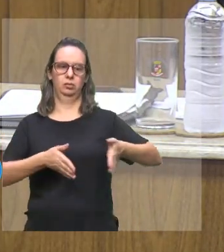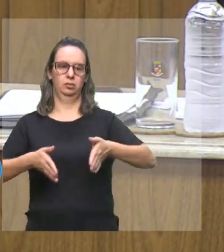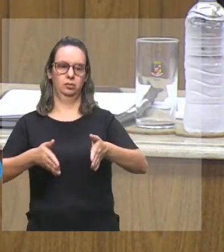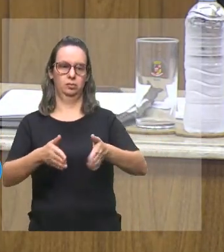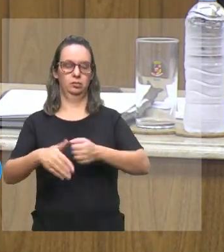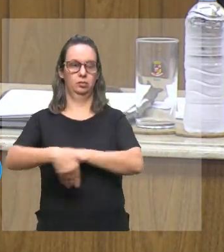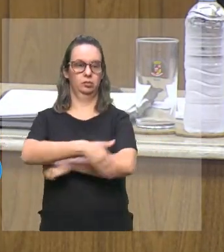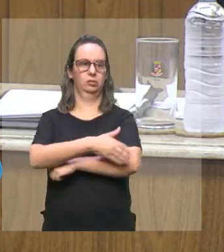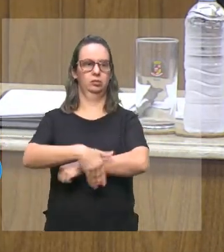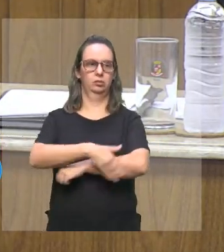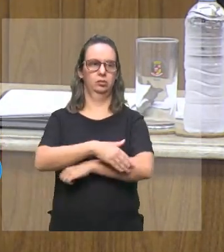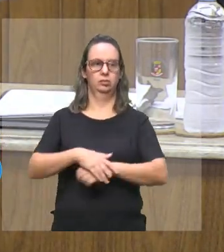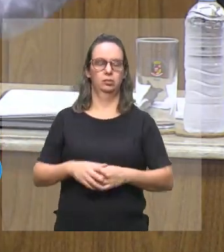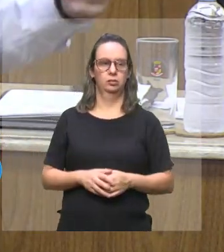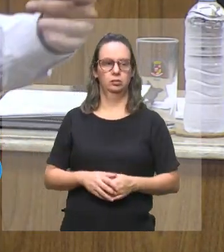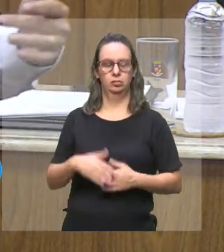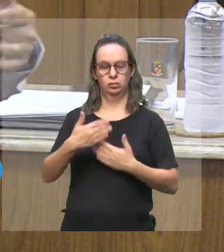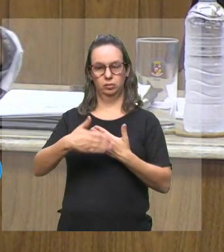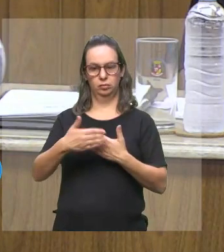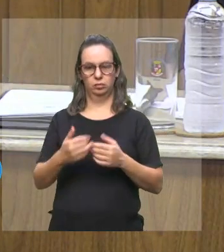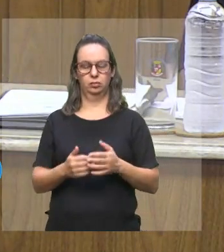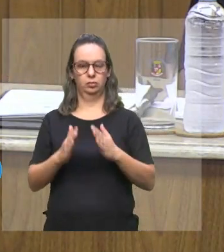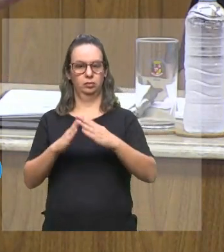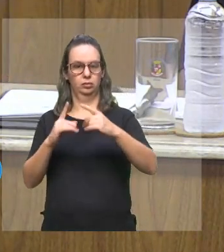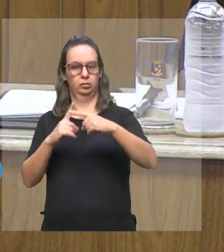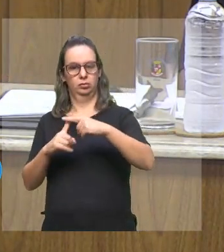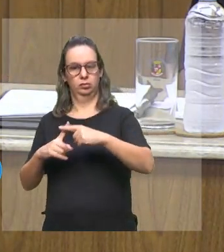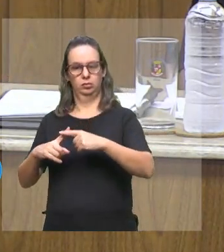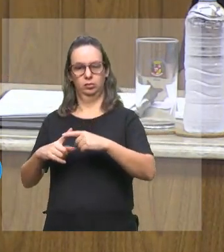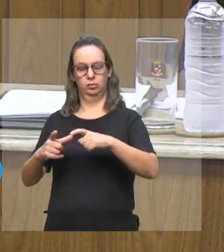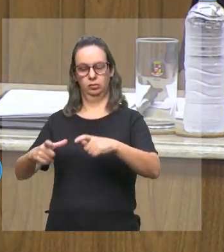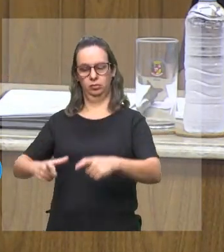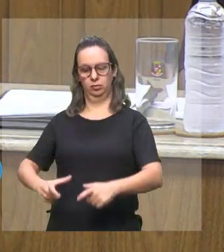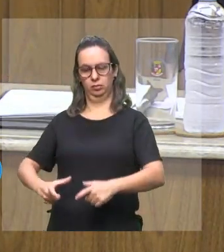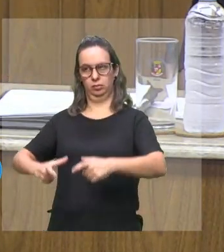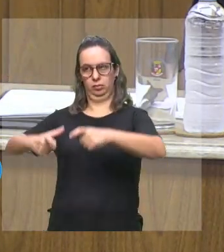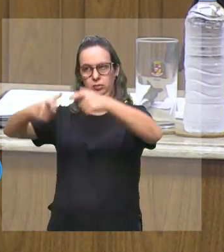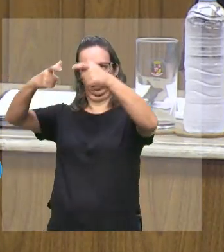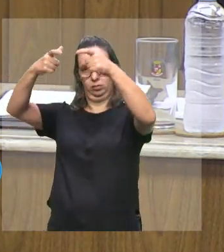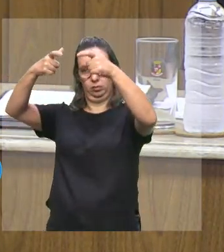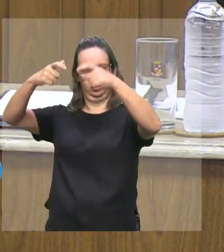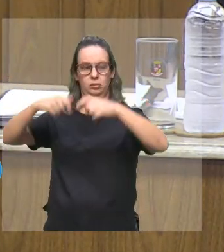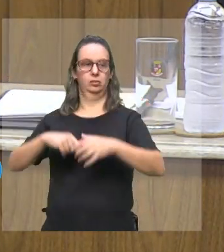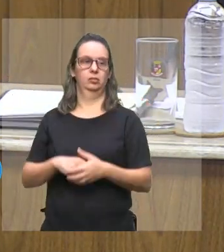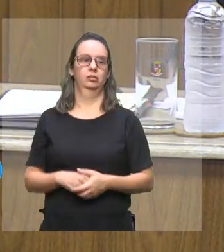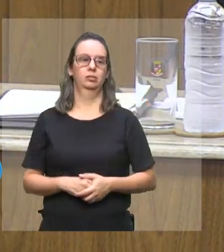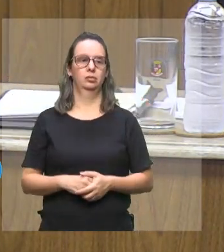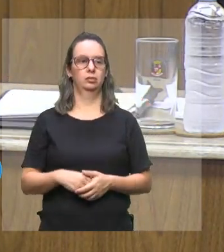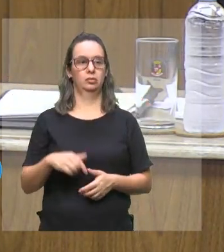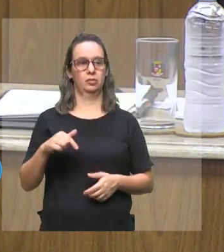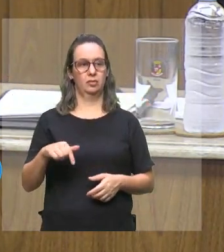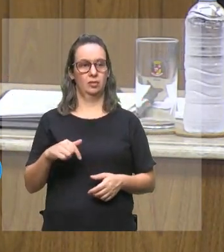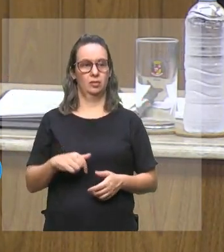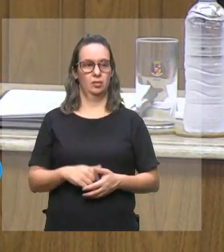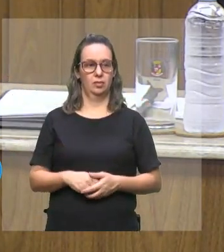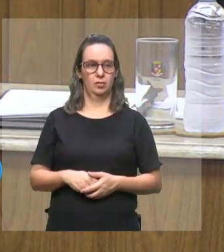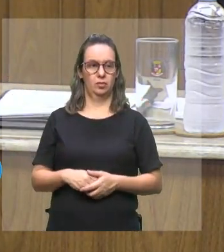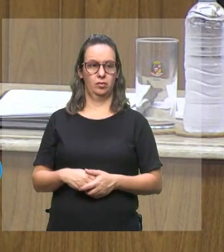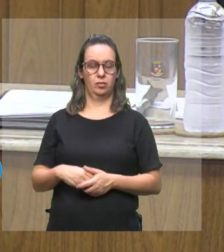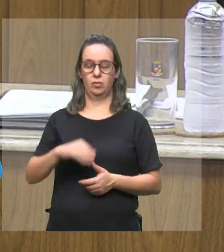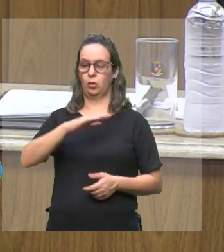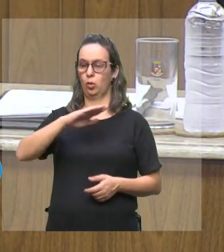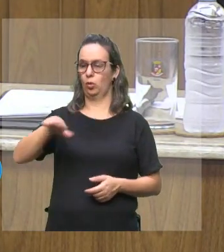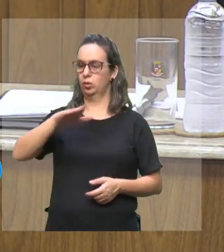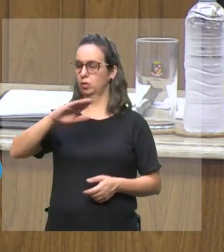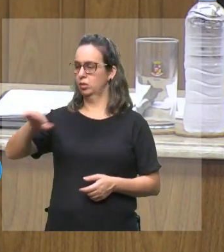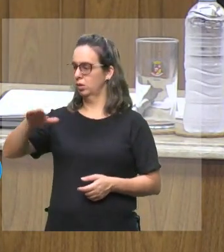Igreja Redonda, descendo até lá embaixo. E hoje que parece que foi uma devassa nas árvores daquele espaço. Eu